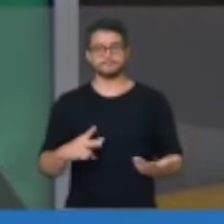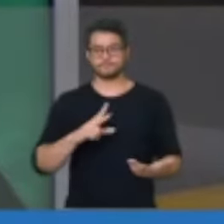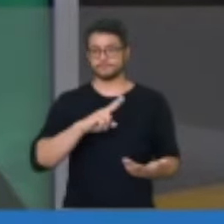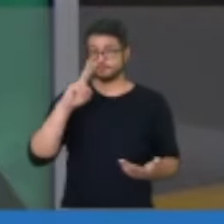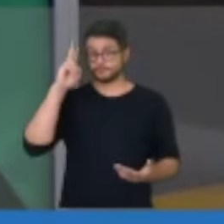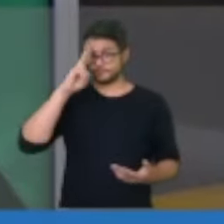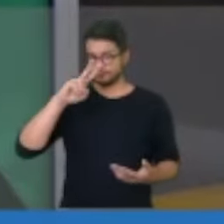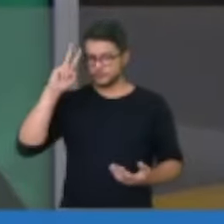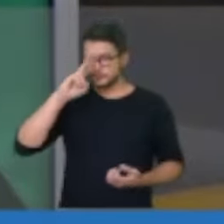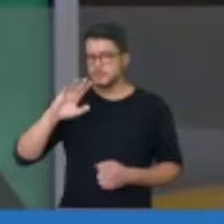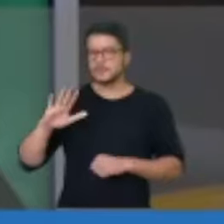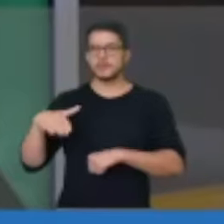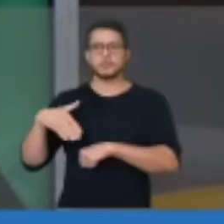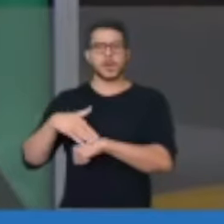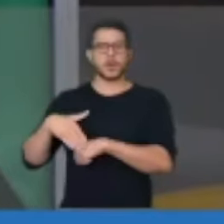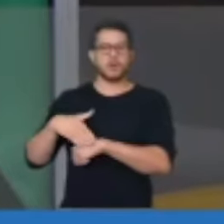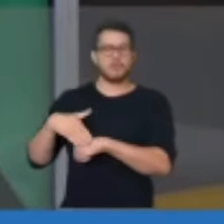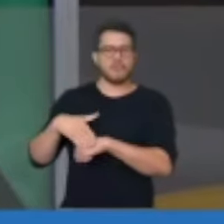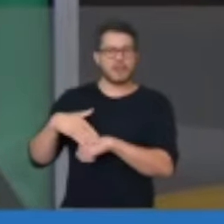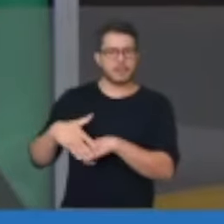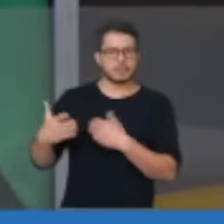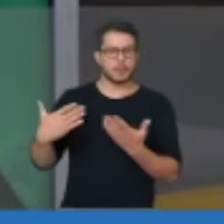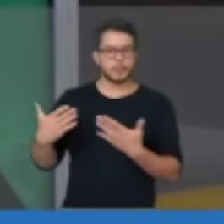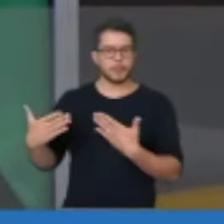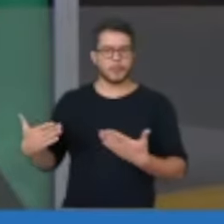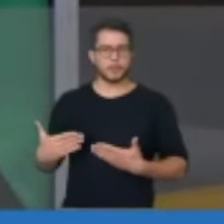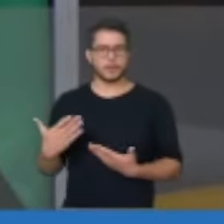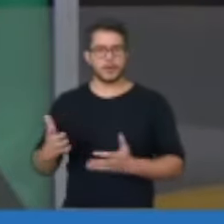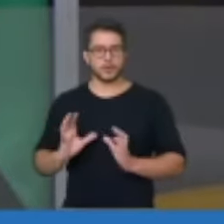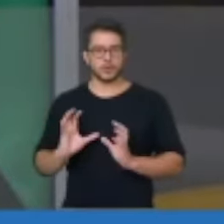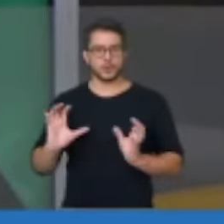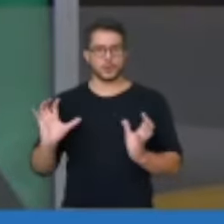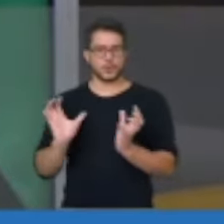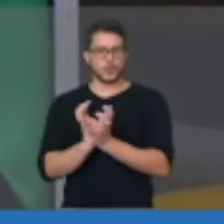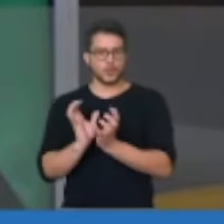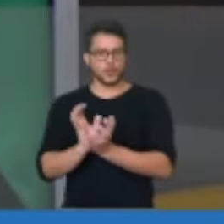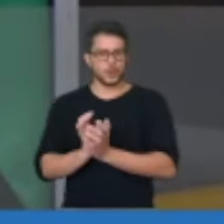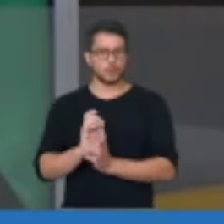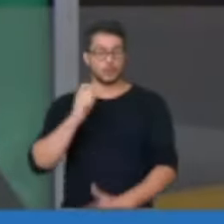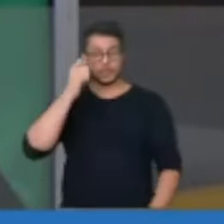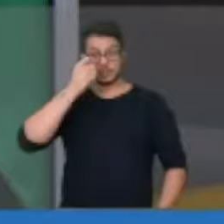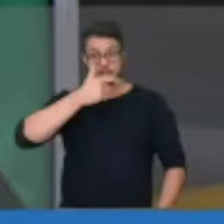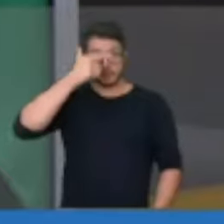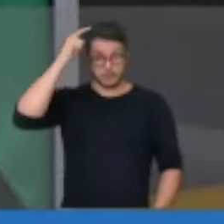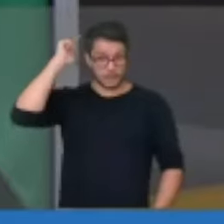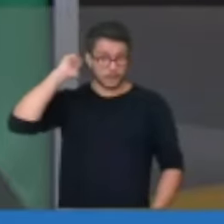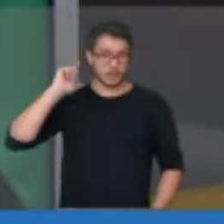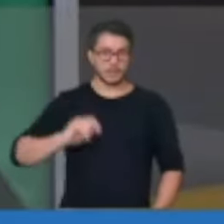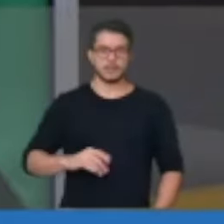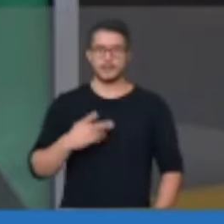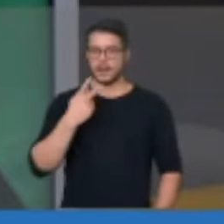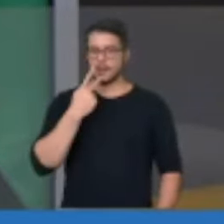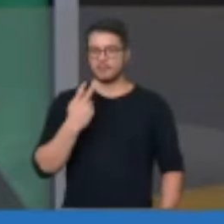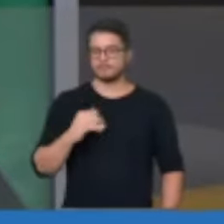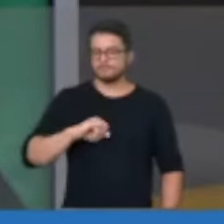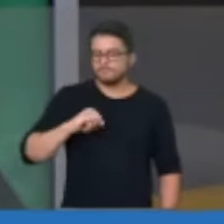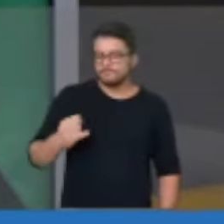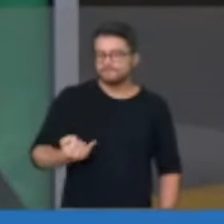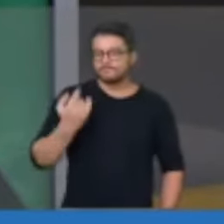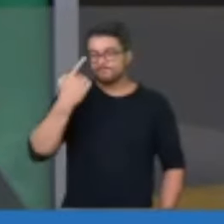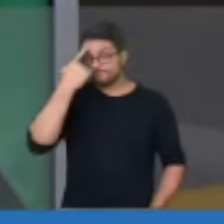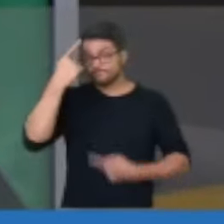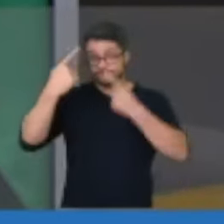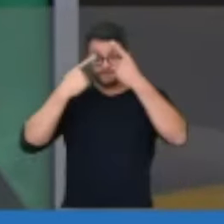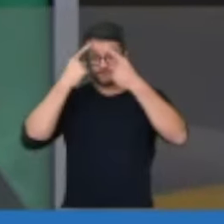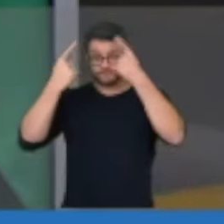Greenwald, dos assessores do Alexandre de Moraes, onde eles falam: usem a criatividade. Bom, parece